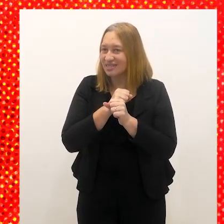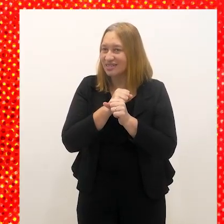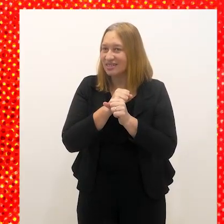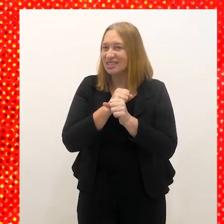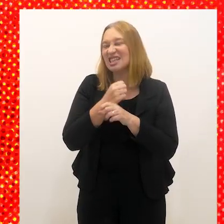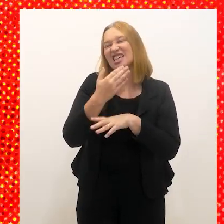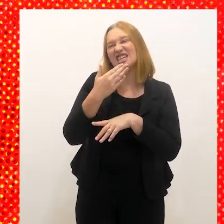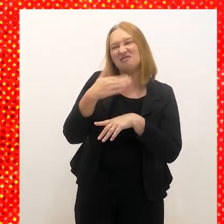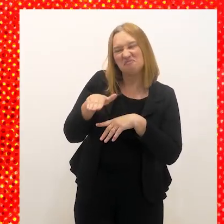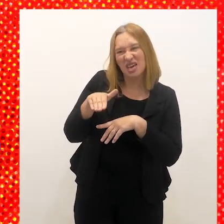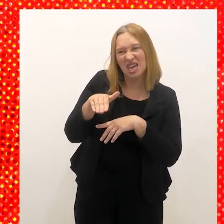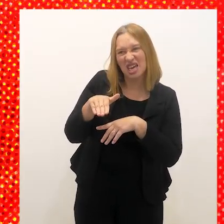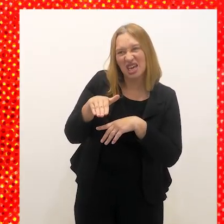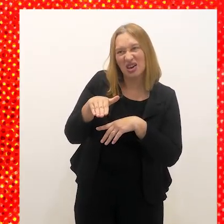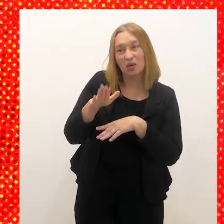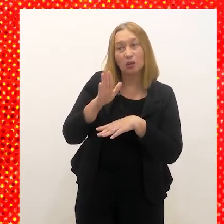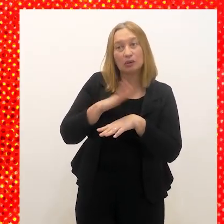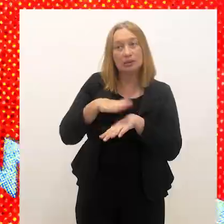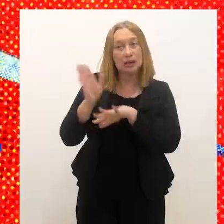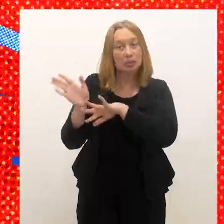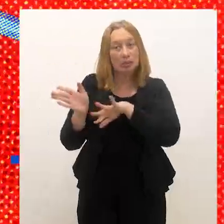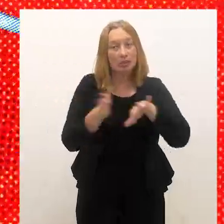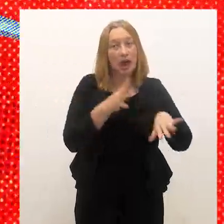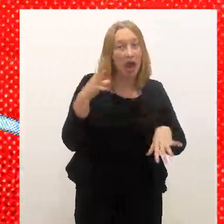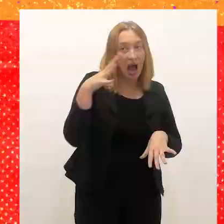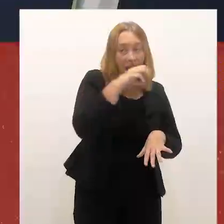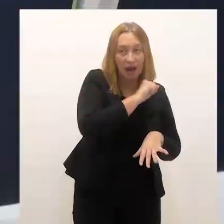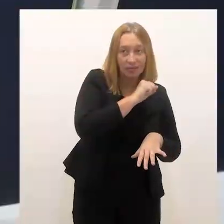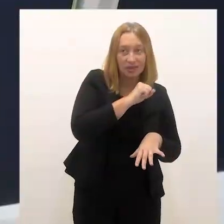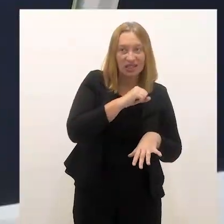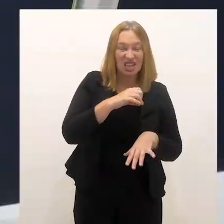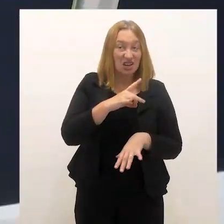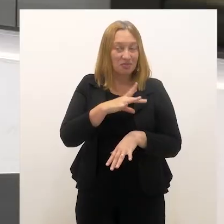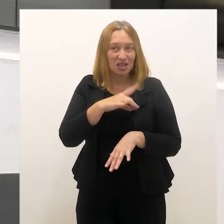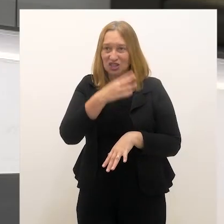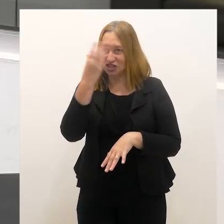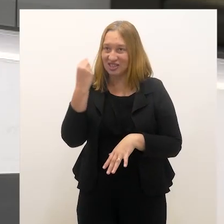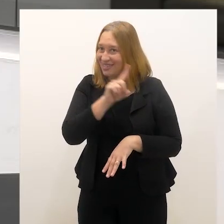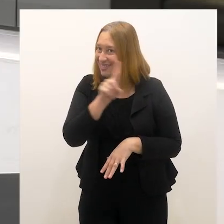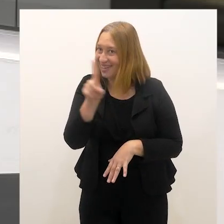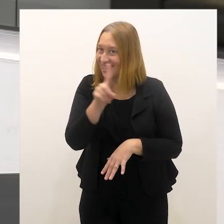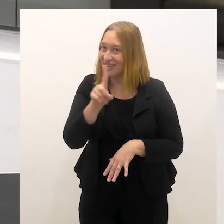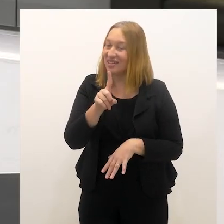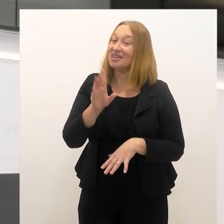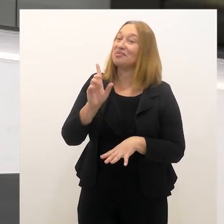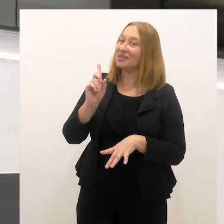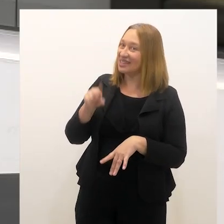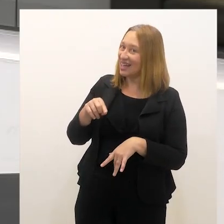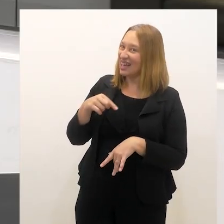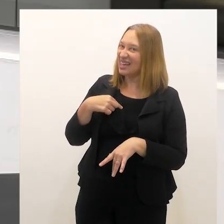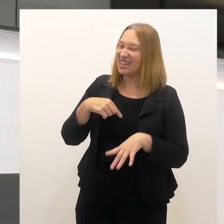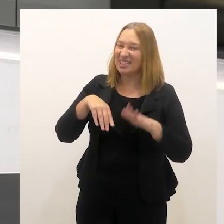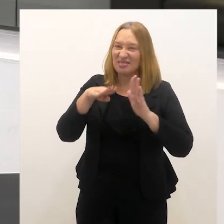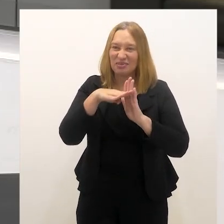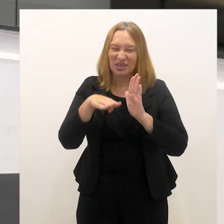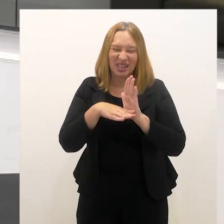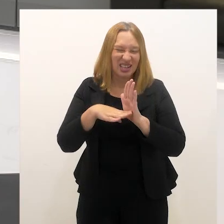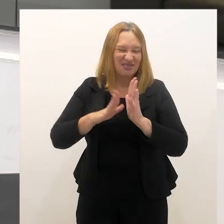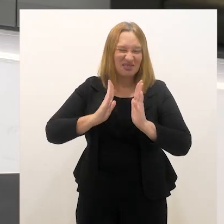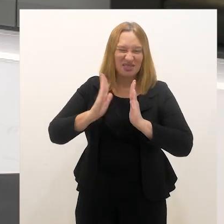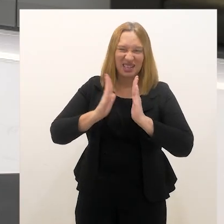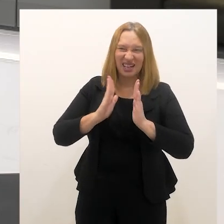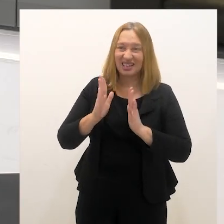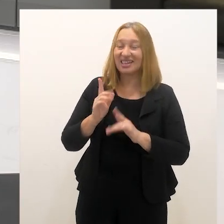4 anos e meio, porque o tempo passa muito rápido. Não fica com medo de esquecer, não. Pois é. Estamos num programa